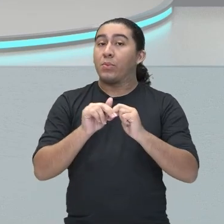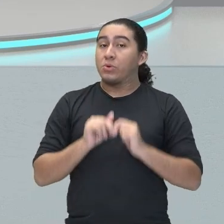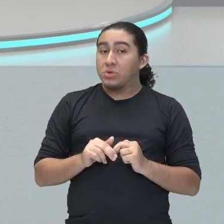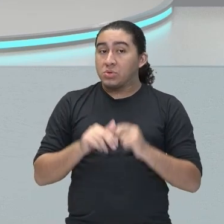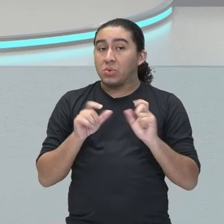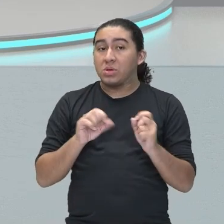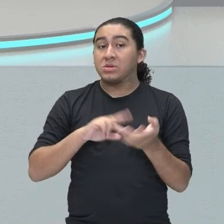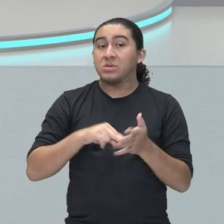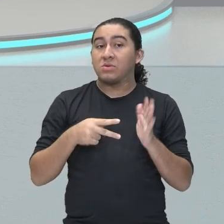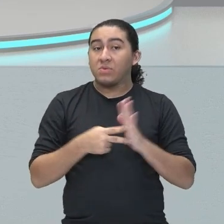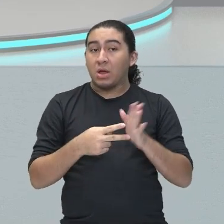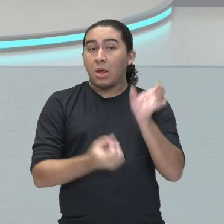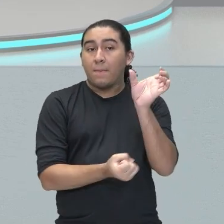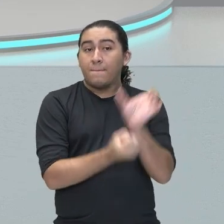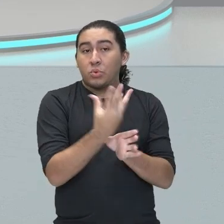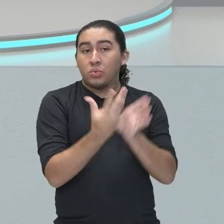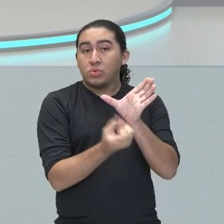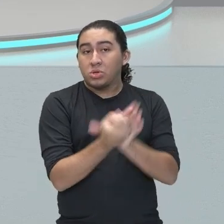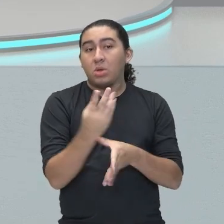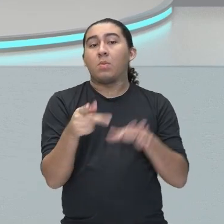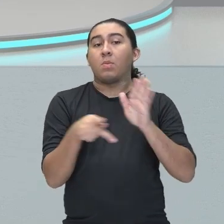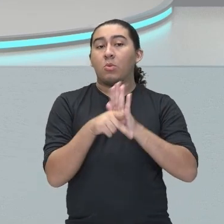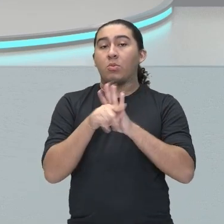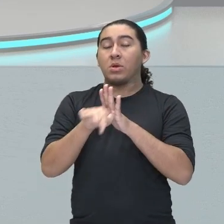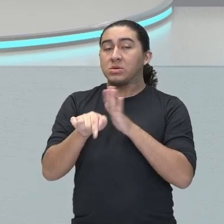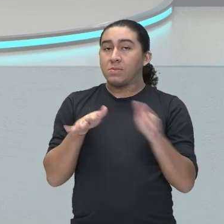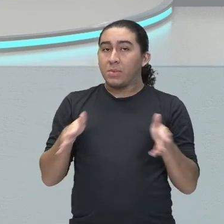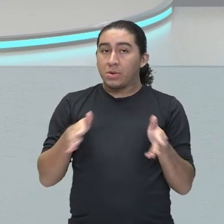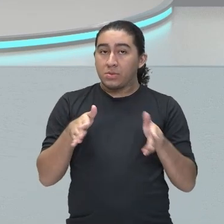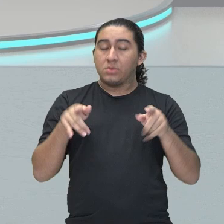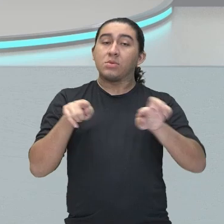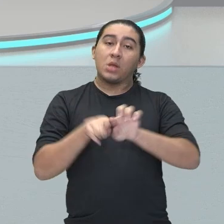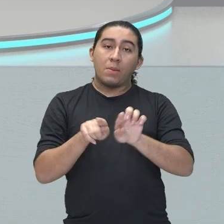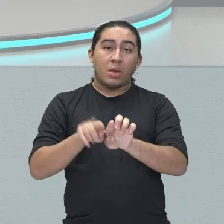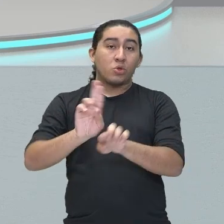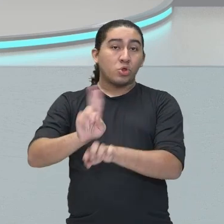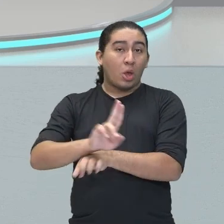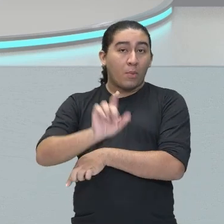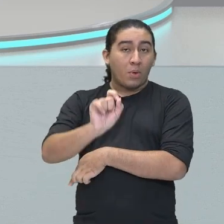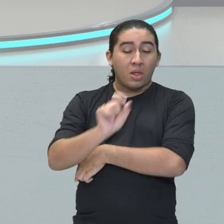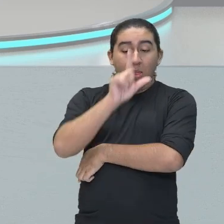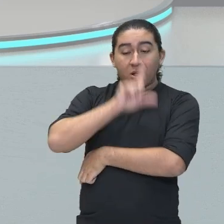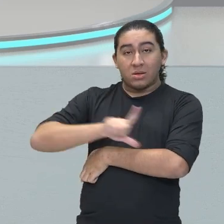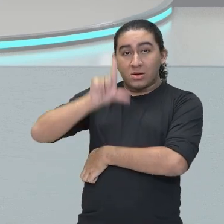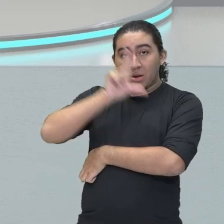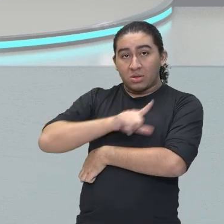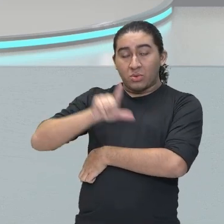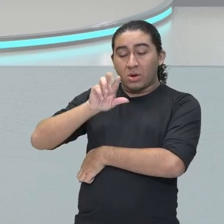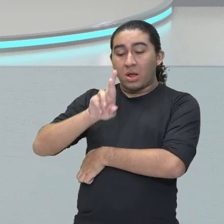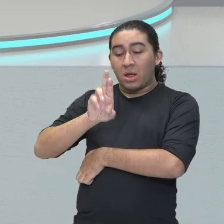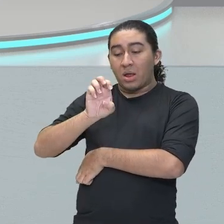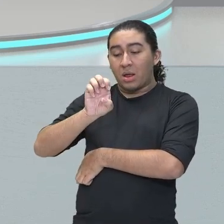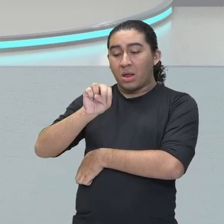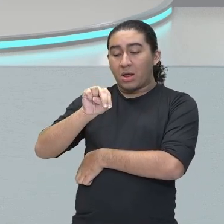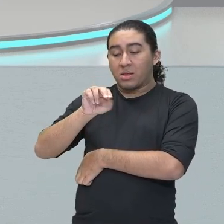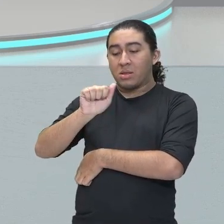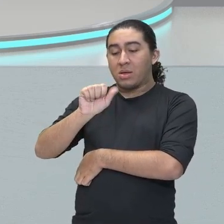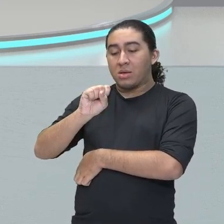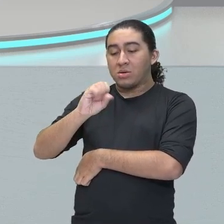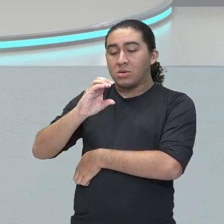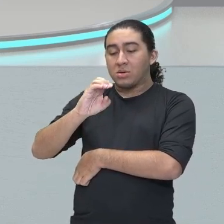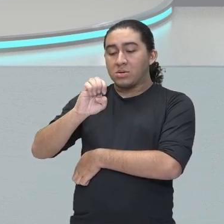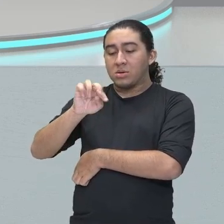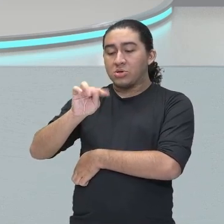a produção desse período também é chamada de literatura renascentista,